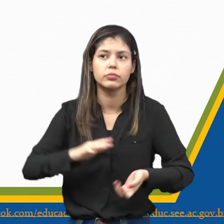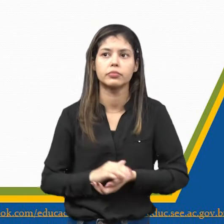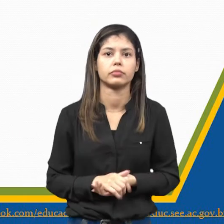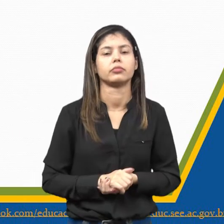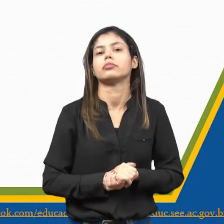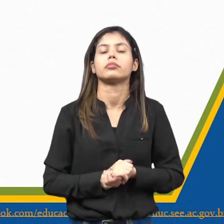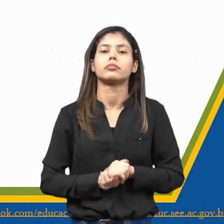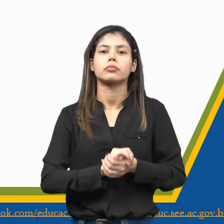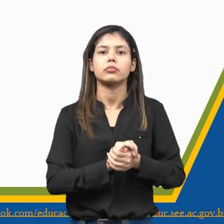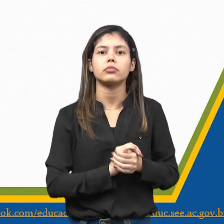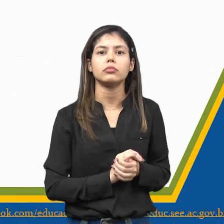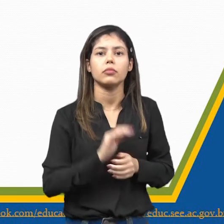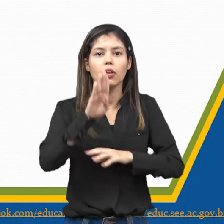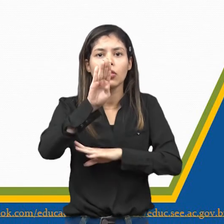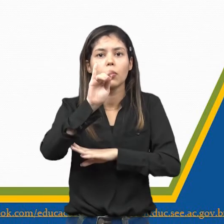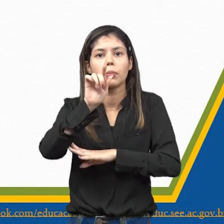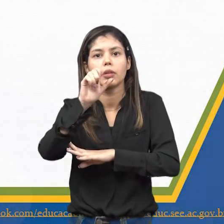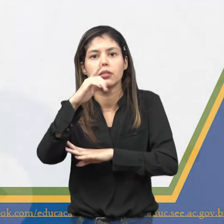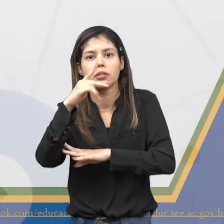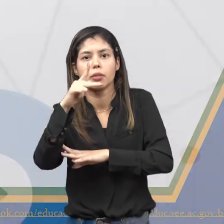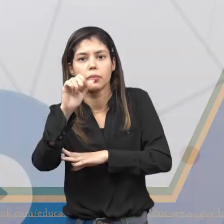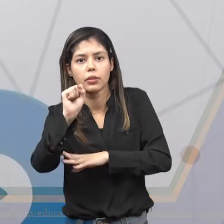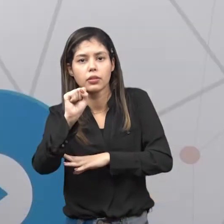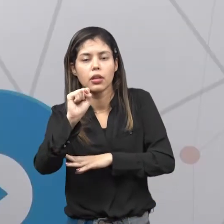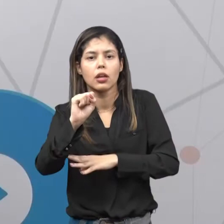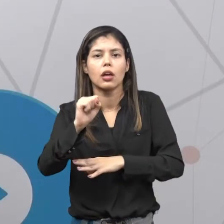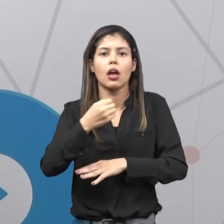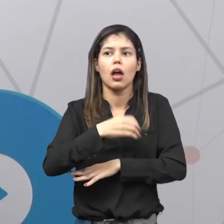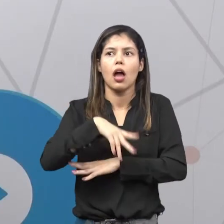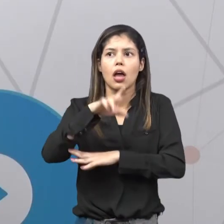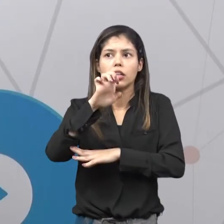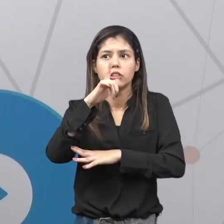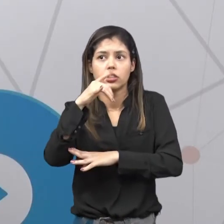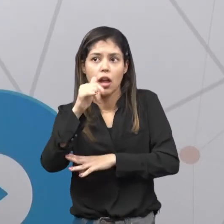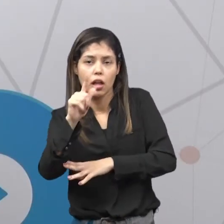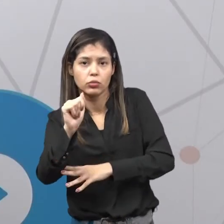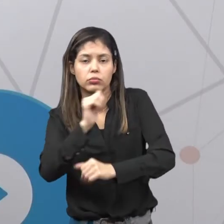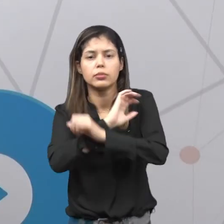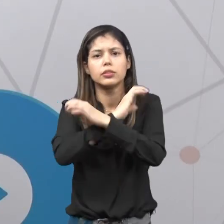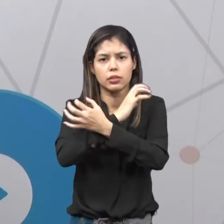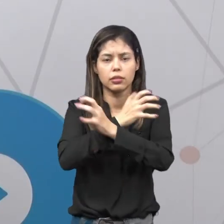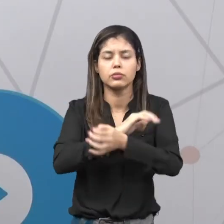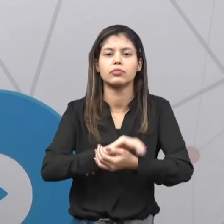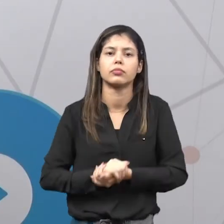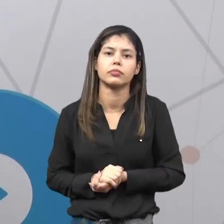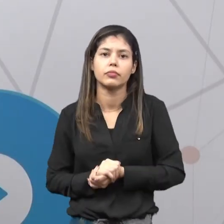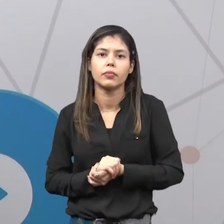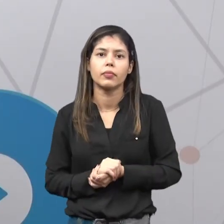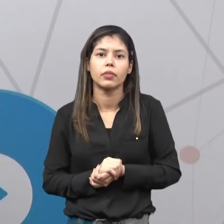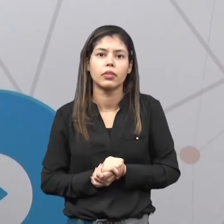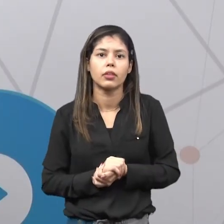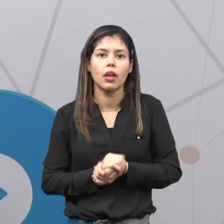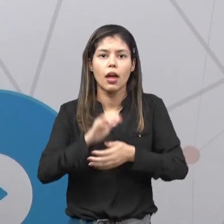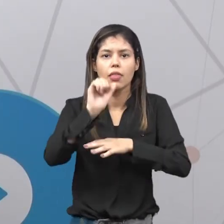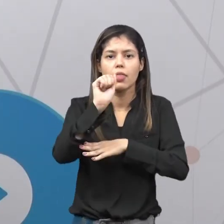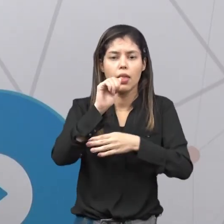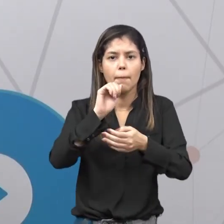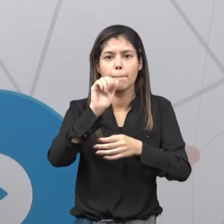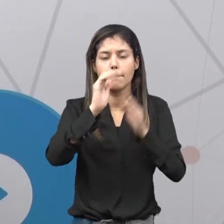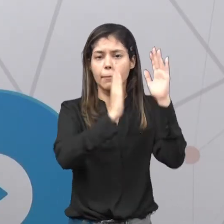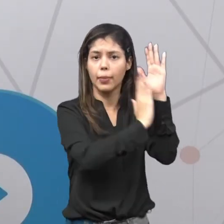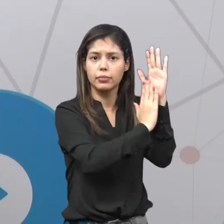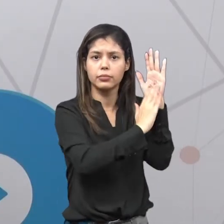Na parede no bíceps está o músculo estriado esquelético. E na parede das artérias está